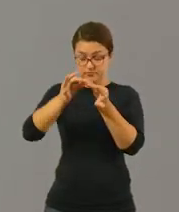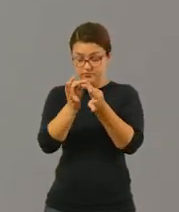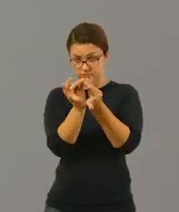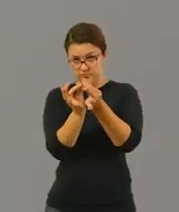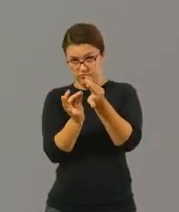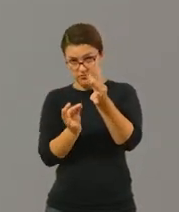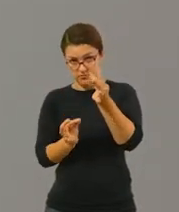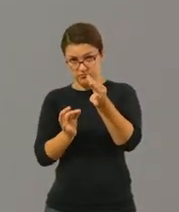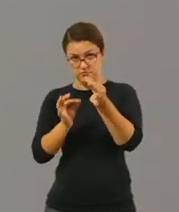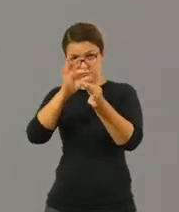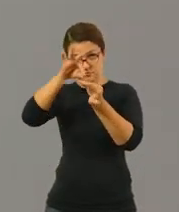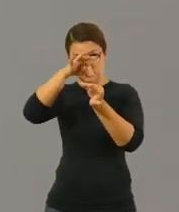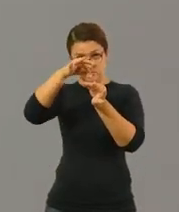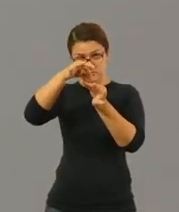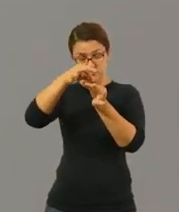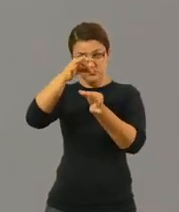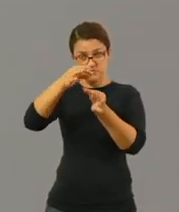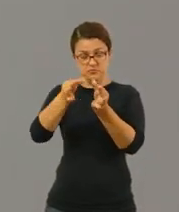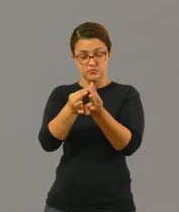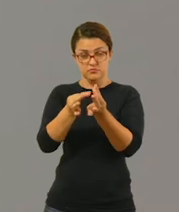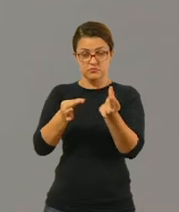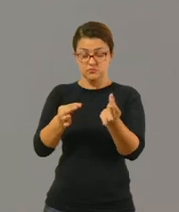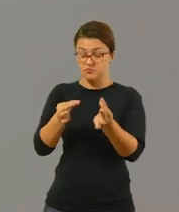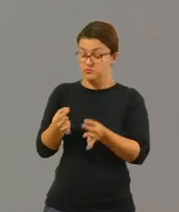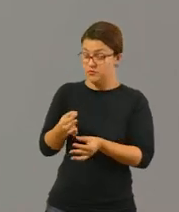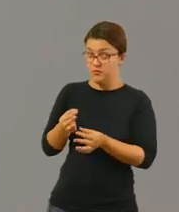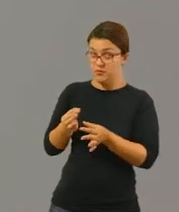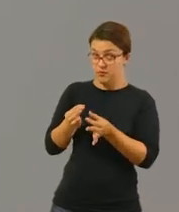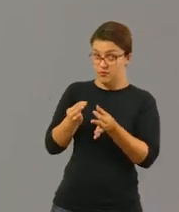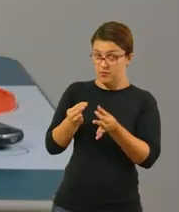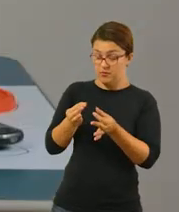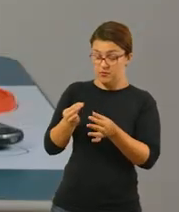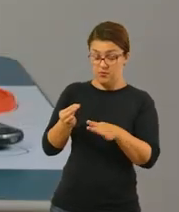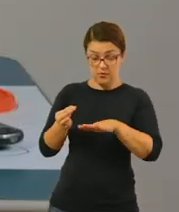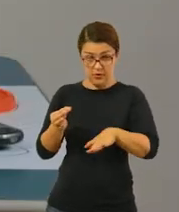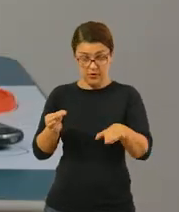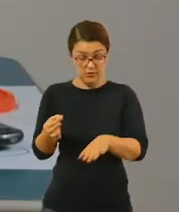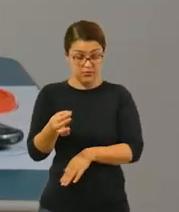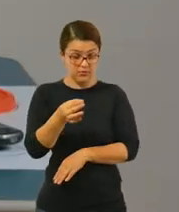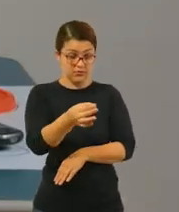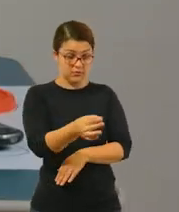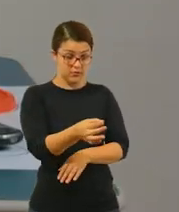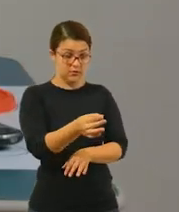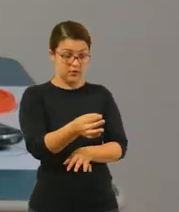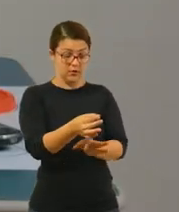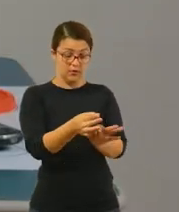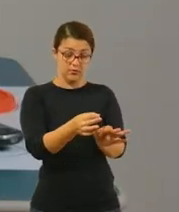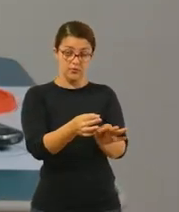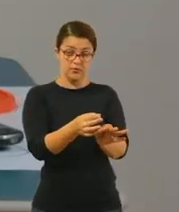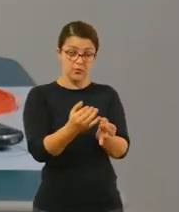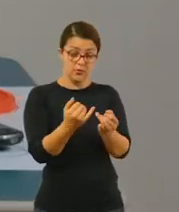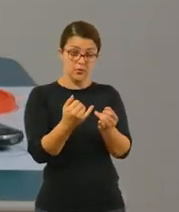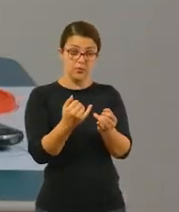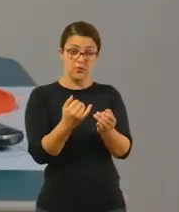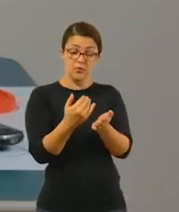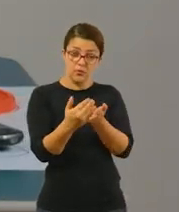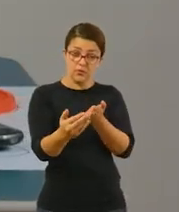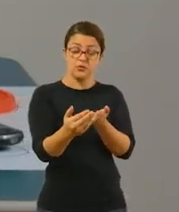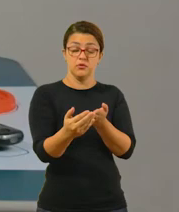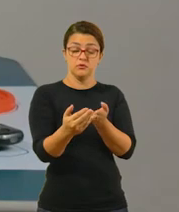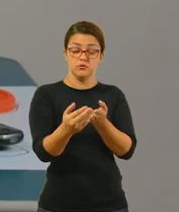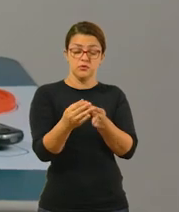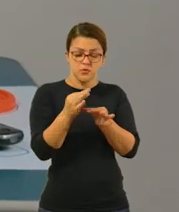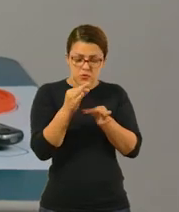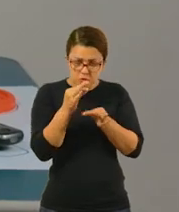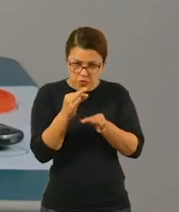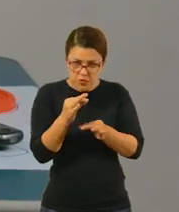ou o macarrão não desça direto, né? Não passe. E aí você entrega para a criança que ele vai colocando. Comece pelo